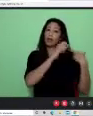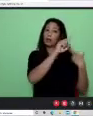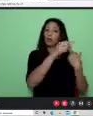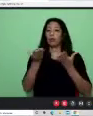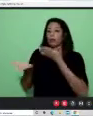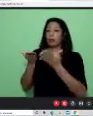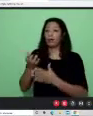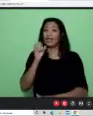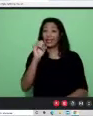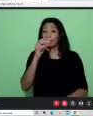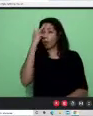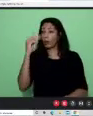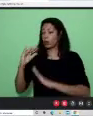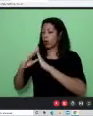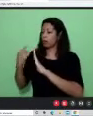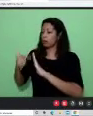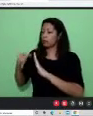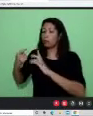sim.